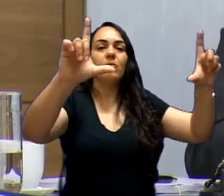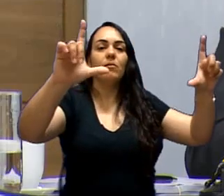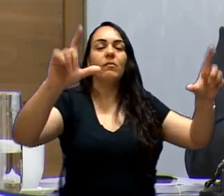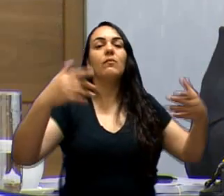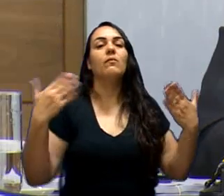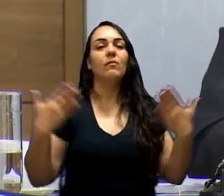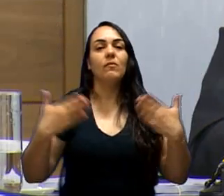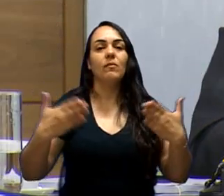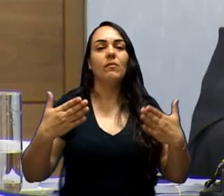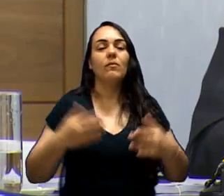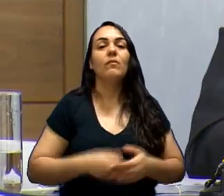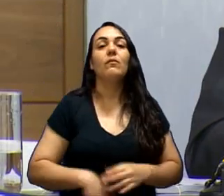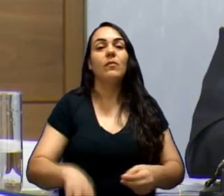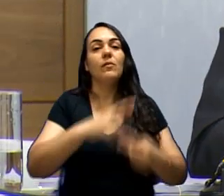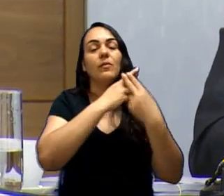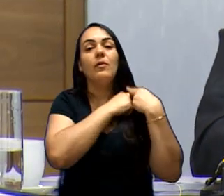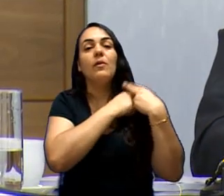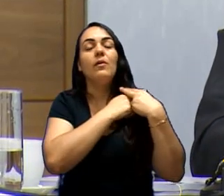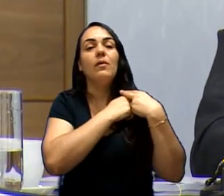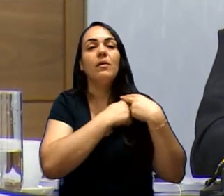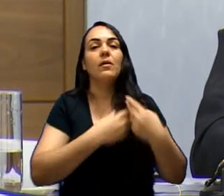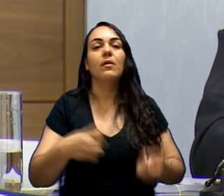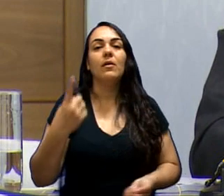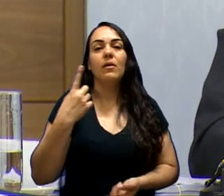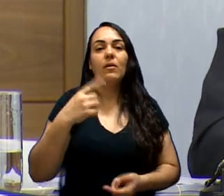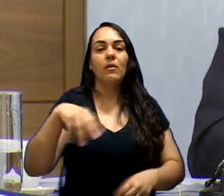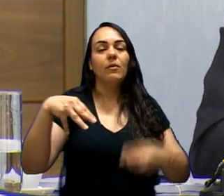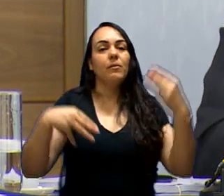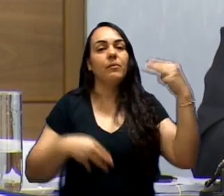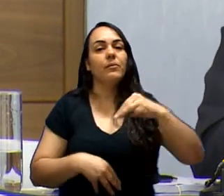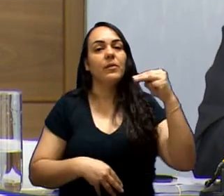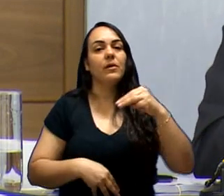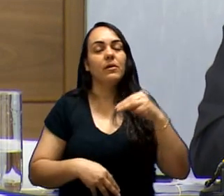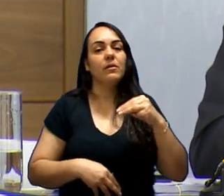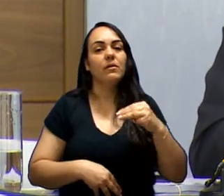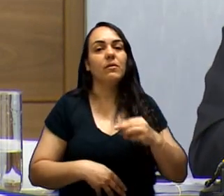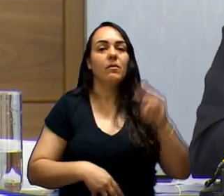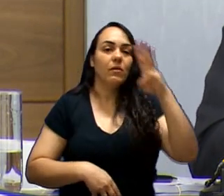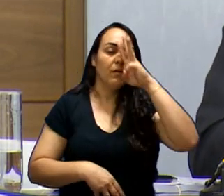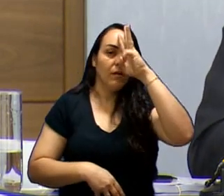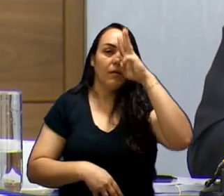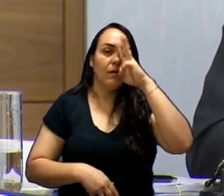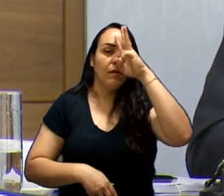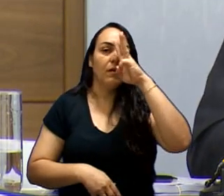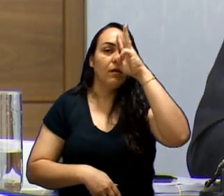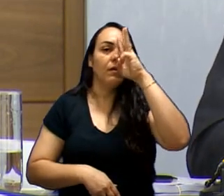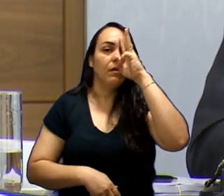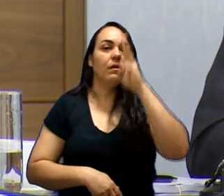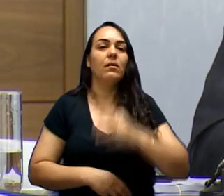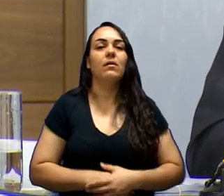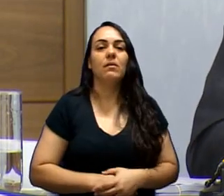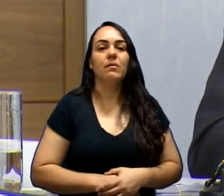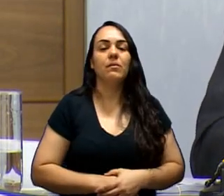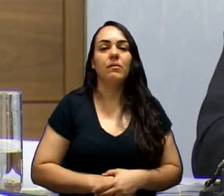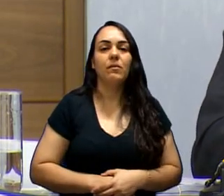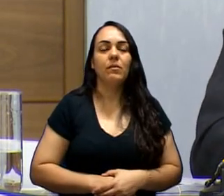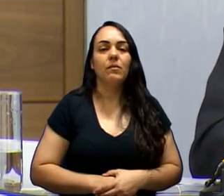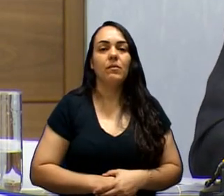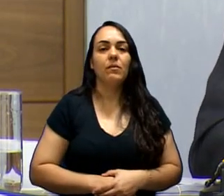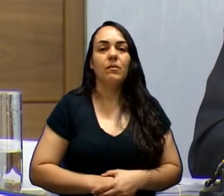dia, respeitando 1 minuto de silêncio do vereador Vanderlei Diogo